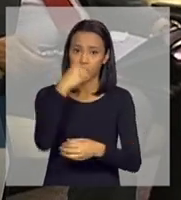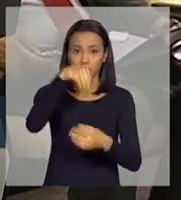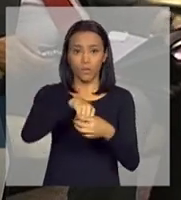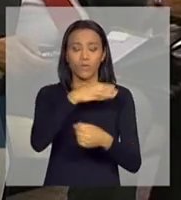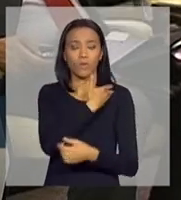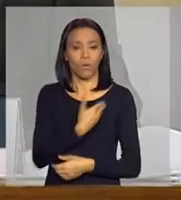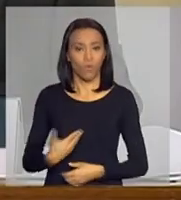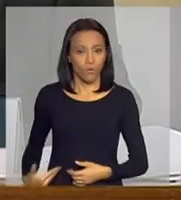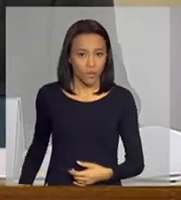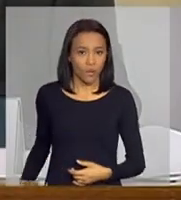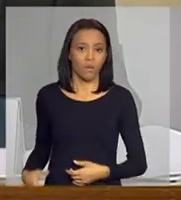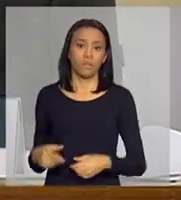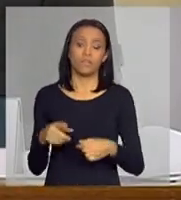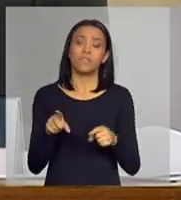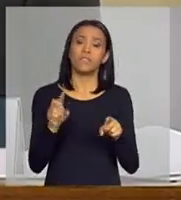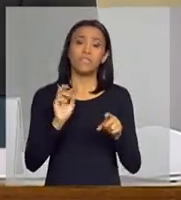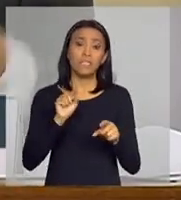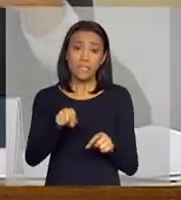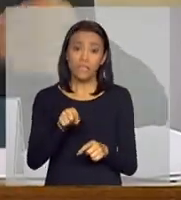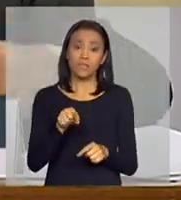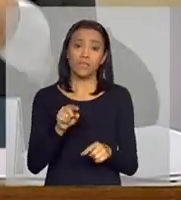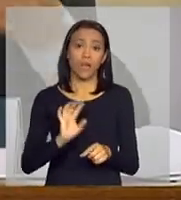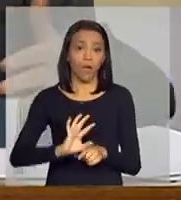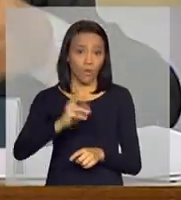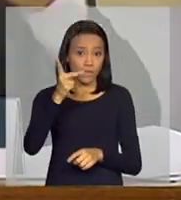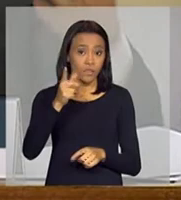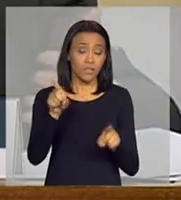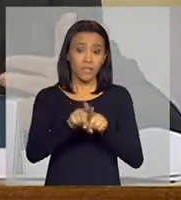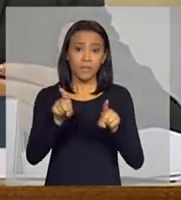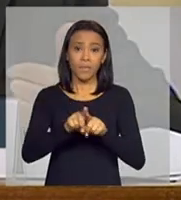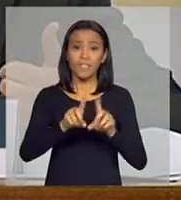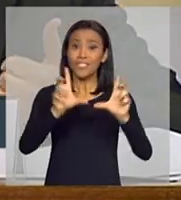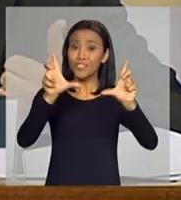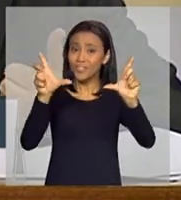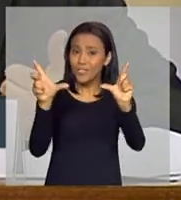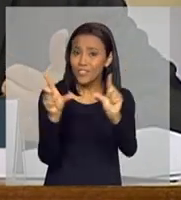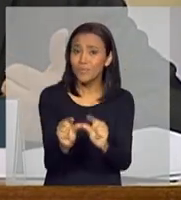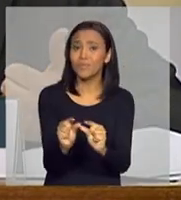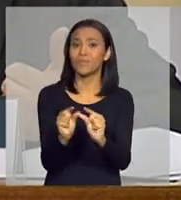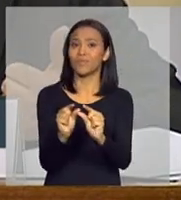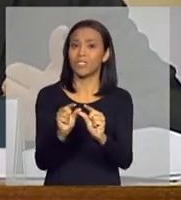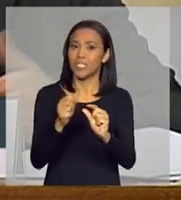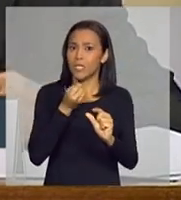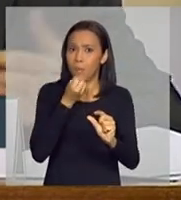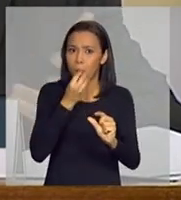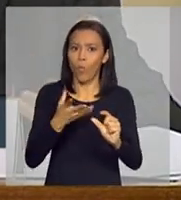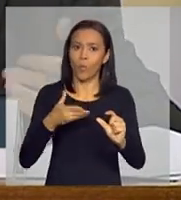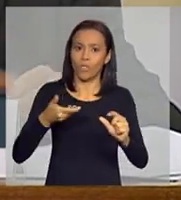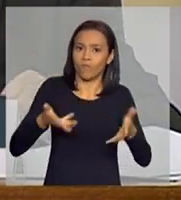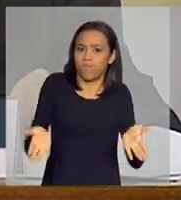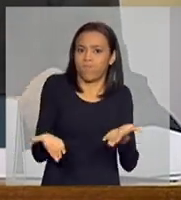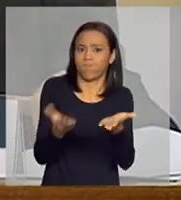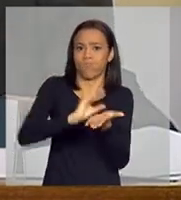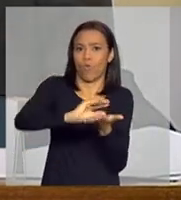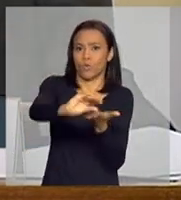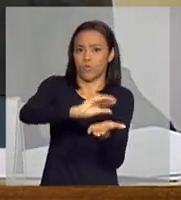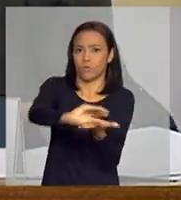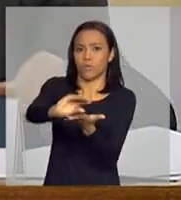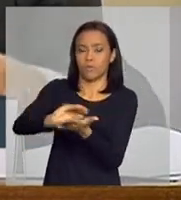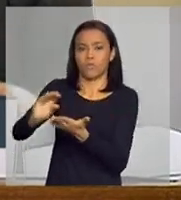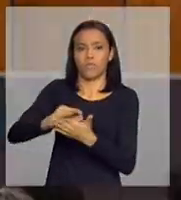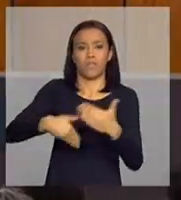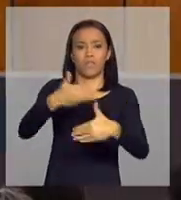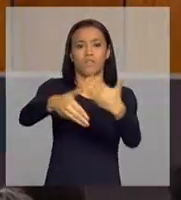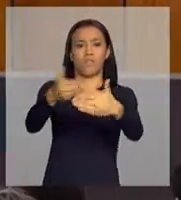governo nas grandes despesas e isso está acontecendo e maximizando os investimentos do setor público que estão crescendo ao longo